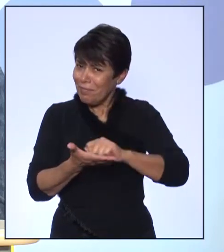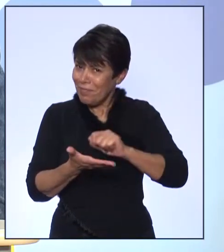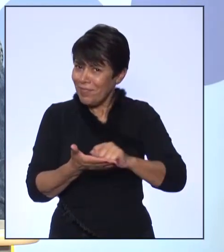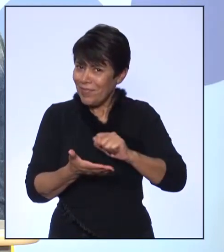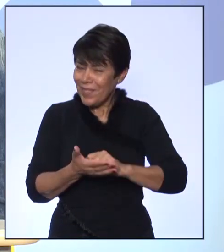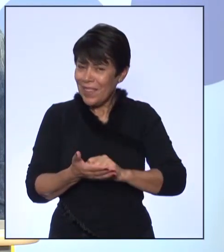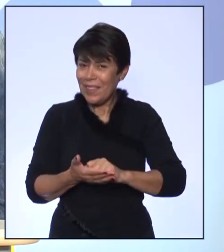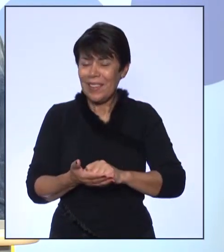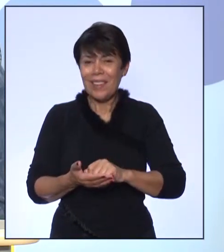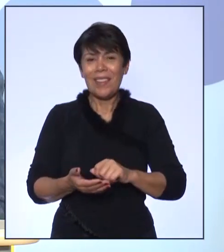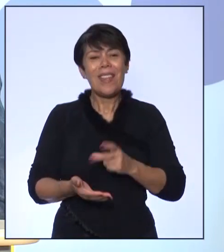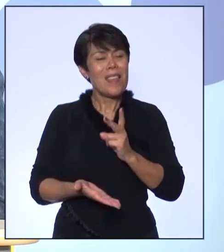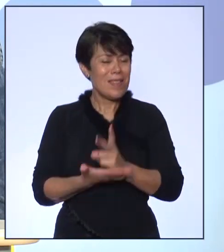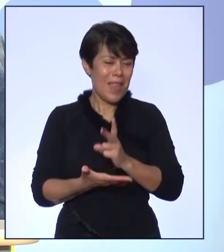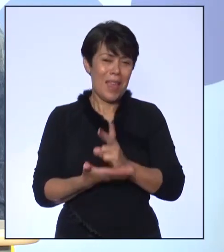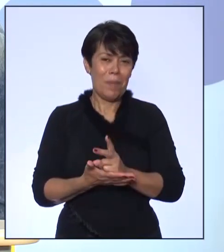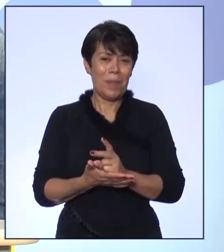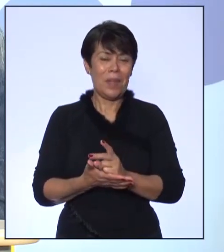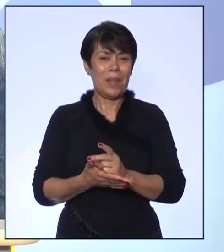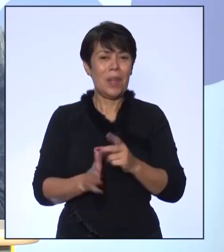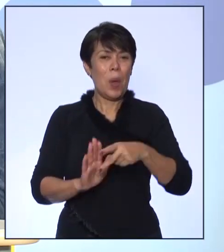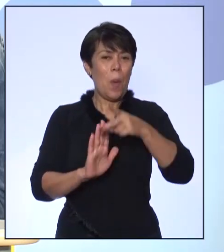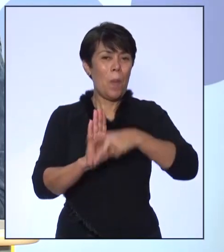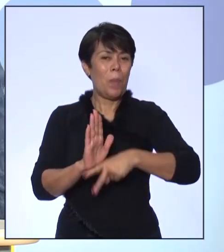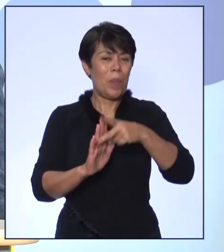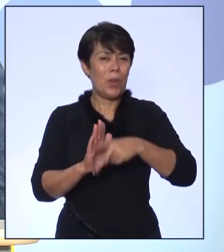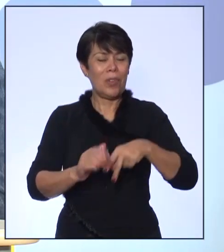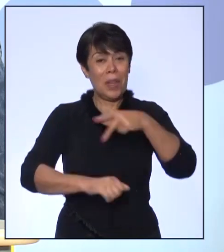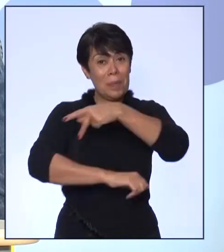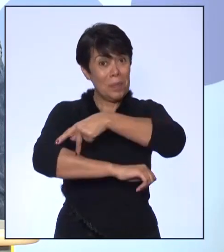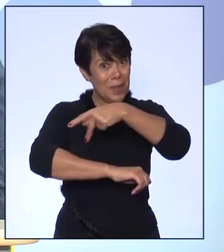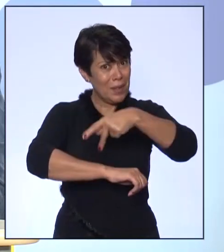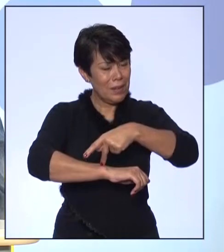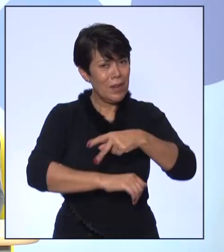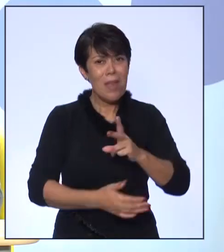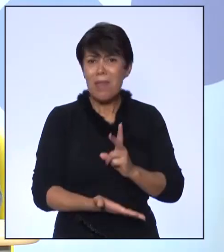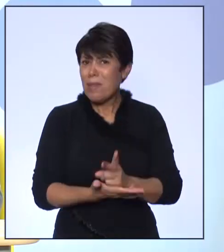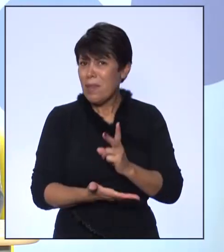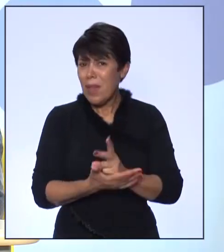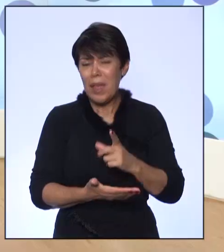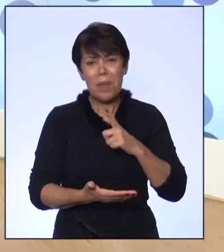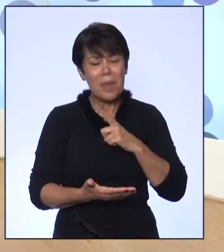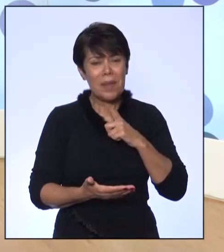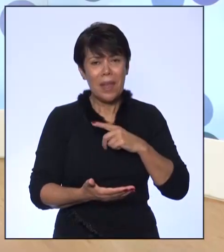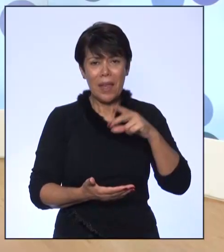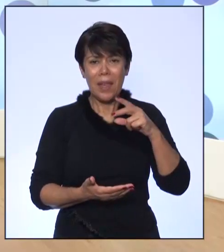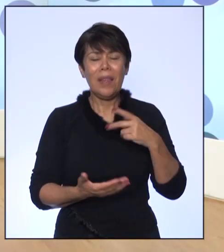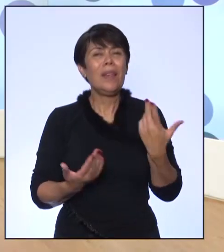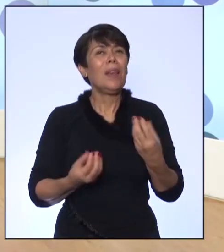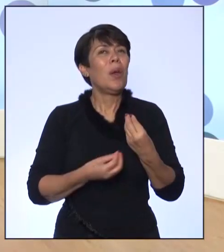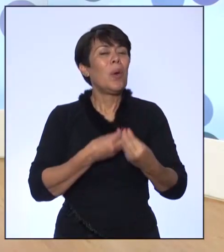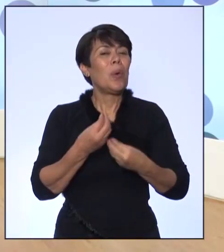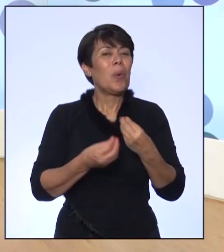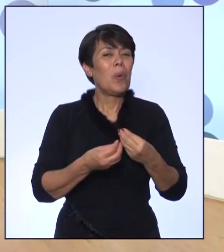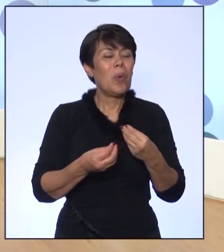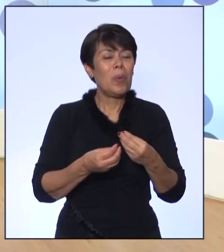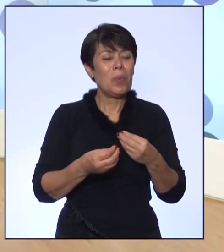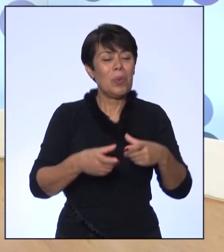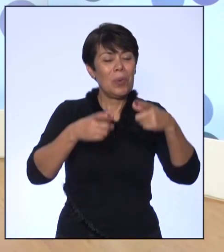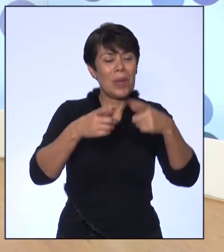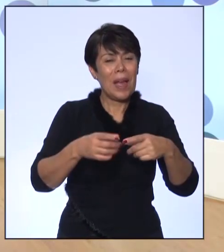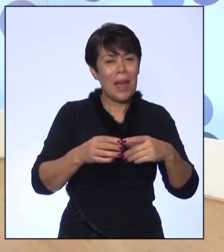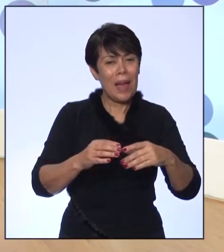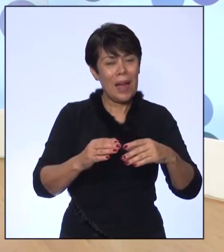Em cada projeto pedagógico, né, sempre tem lá um históricozinho falando sobre, né, as origens daquele prédio,